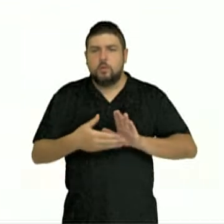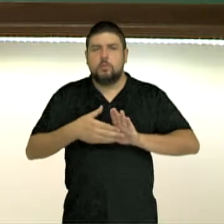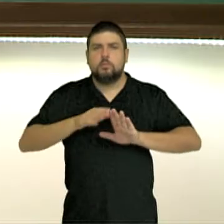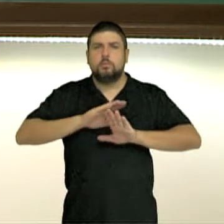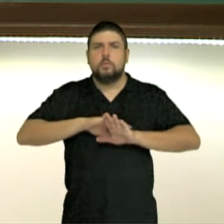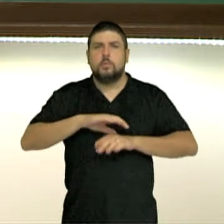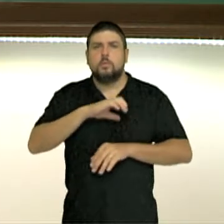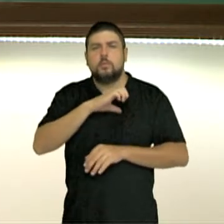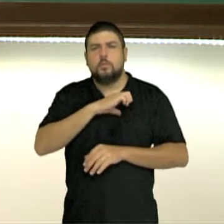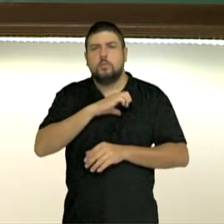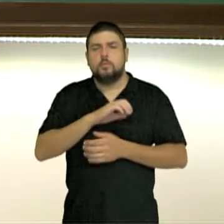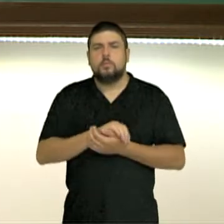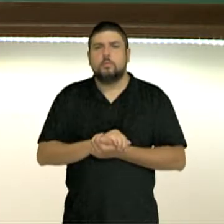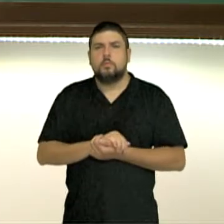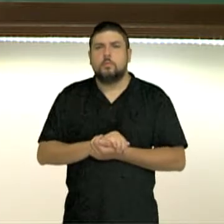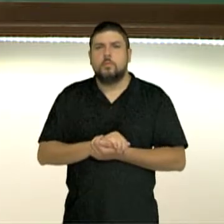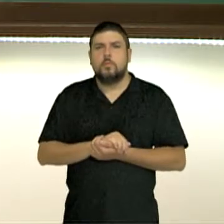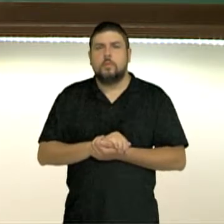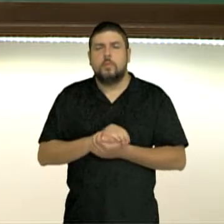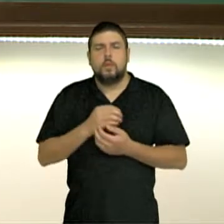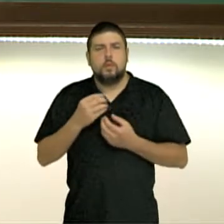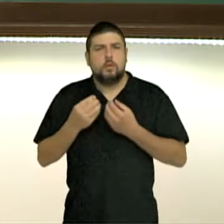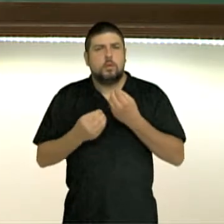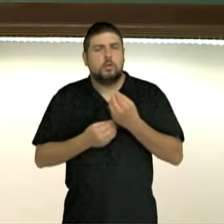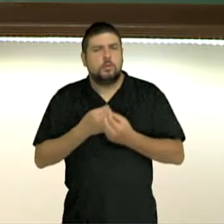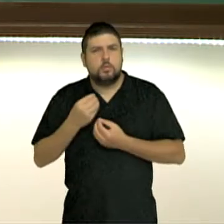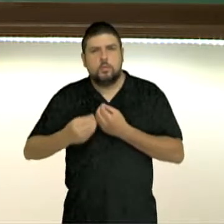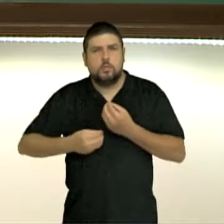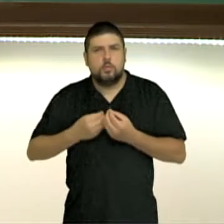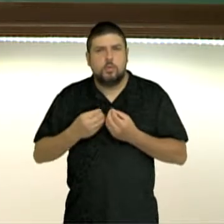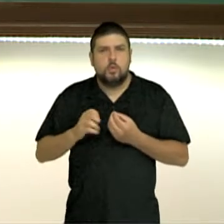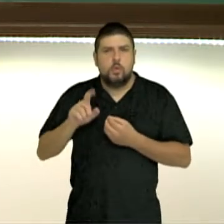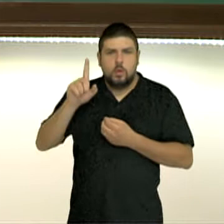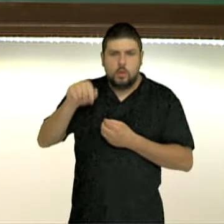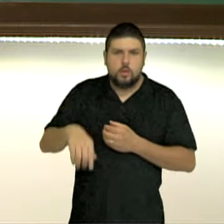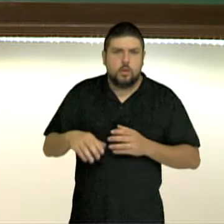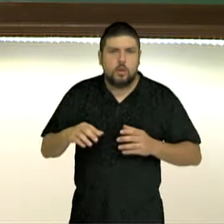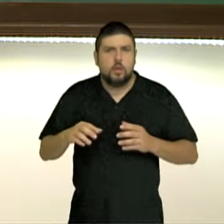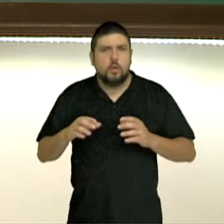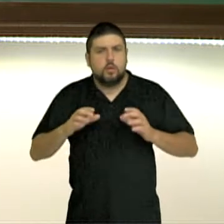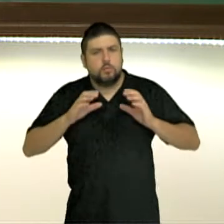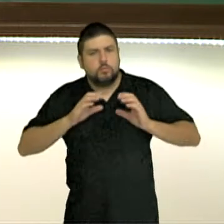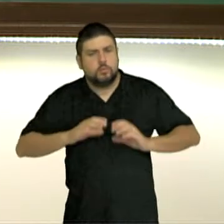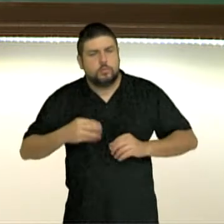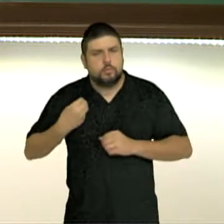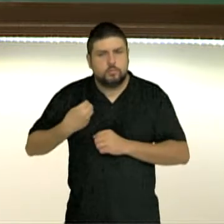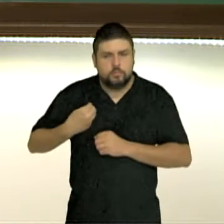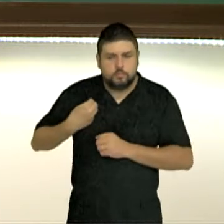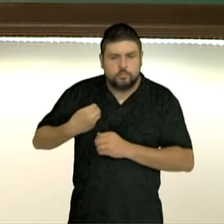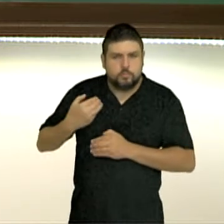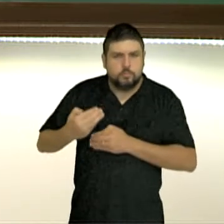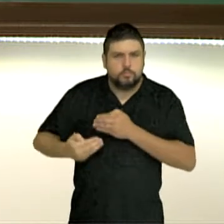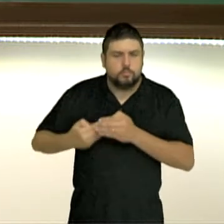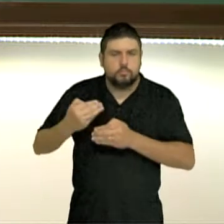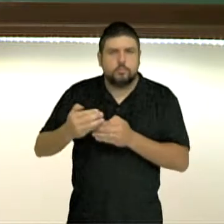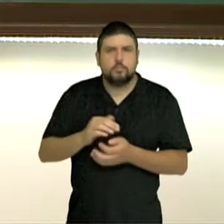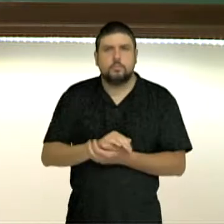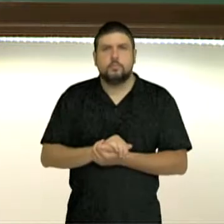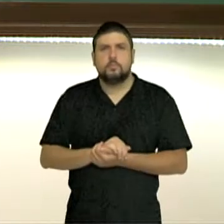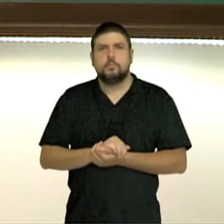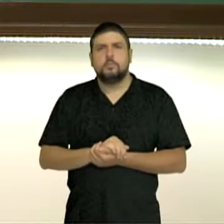nós pensamos sobre a melhor forma de conduta e de vida a ser seguida. Então pare para pensar,